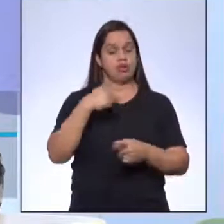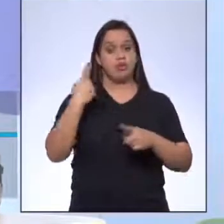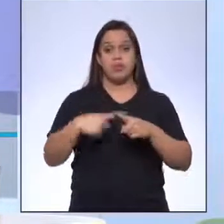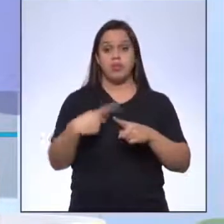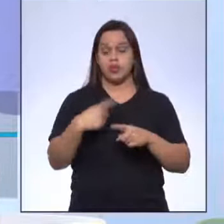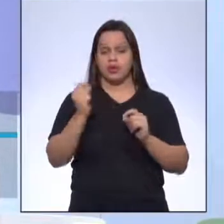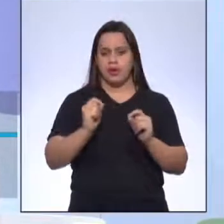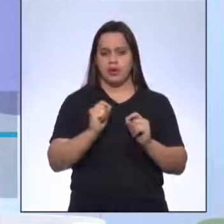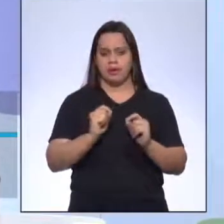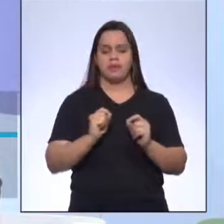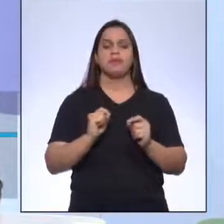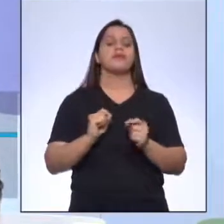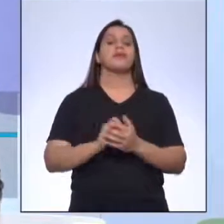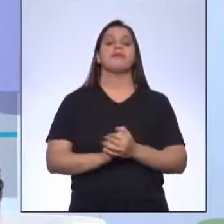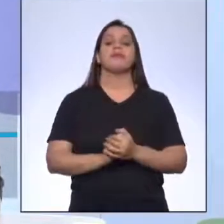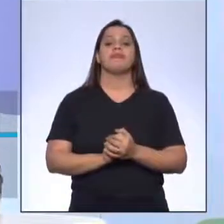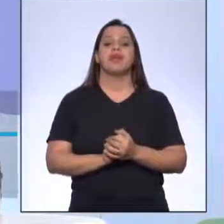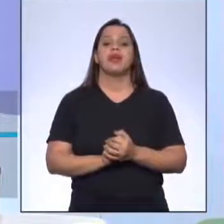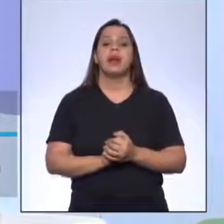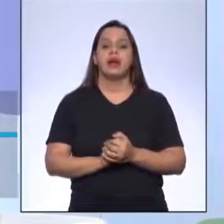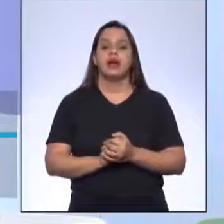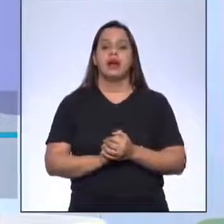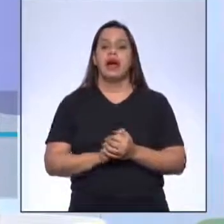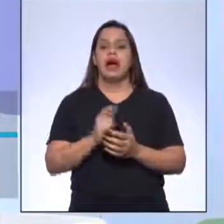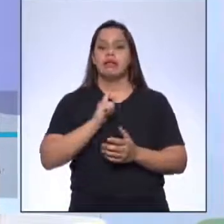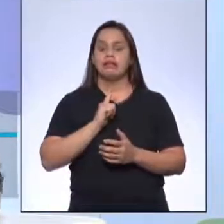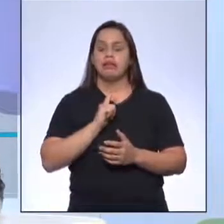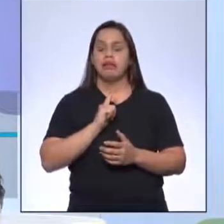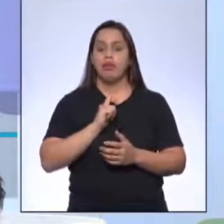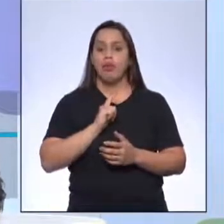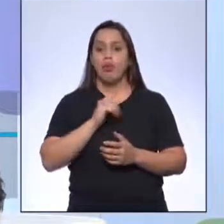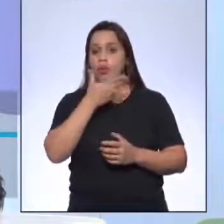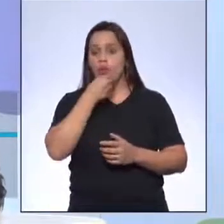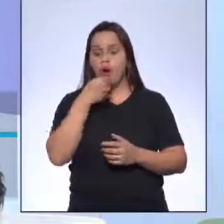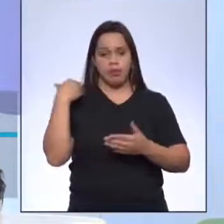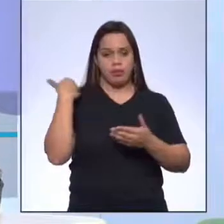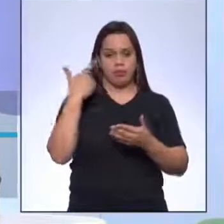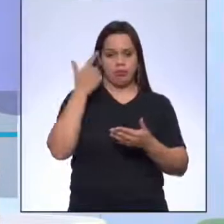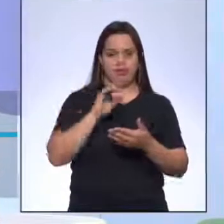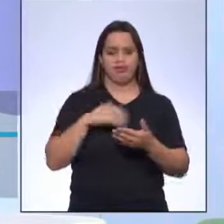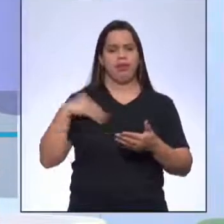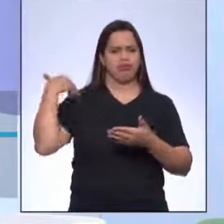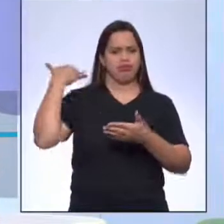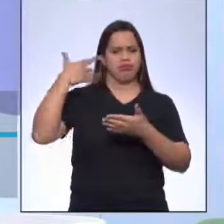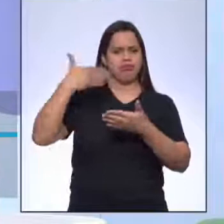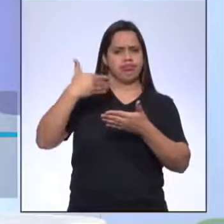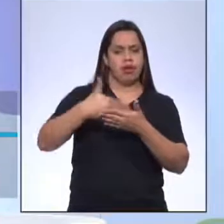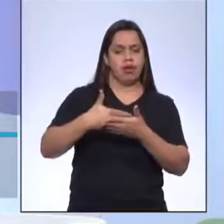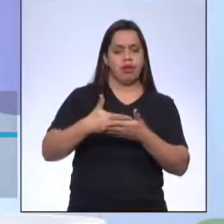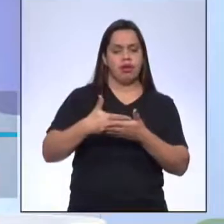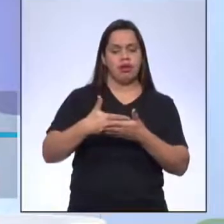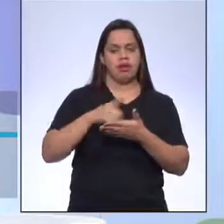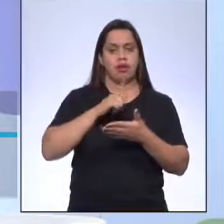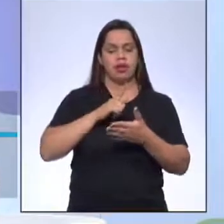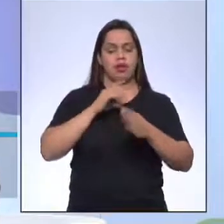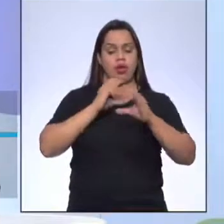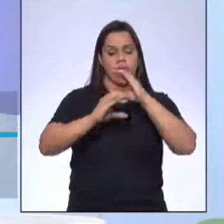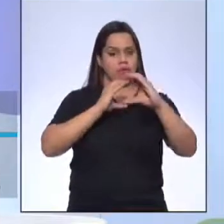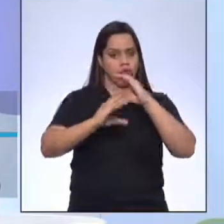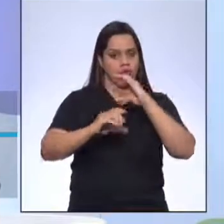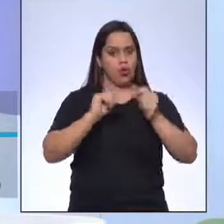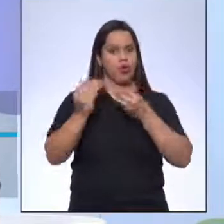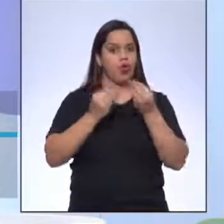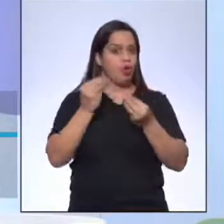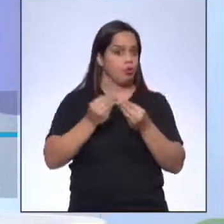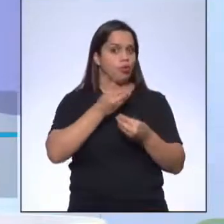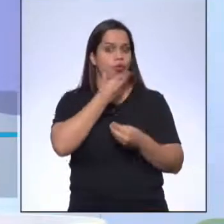Até o homem adquirir, né, o advento da fala e da escrita, como que o homem se comunicava? Através da mímica, do